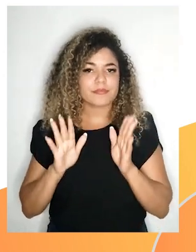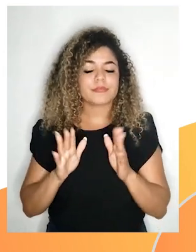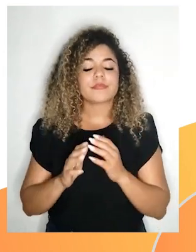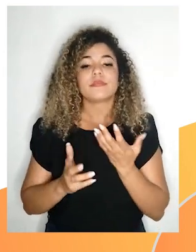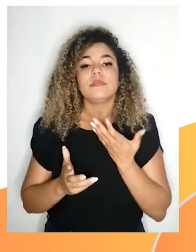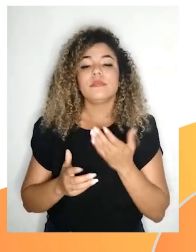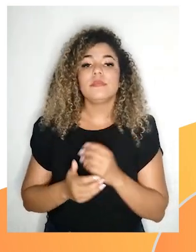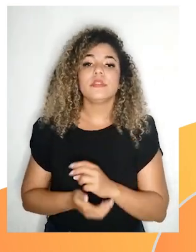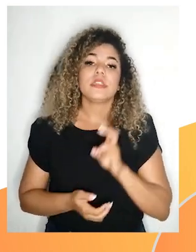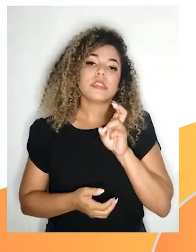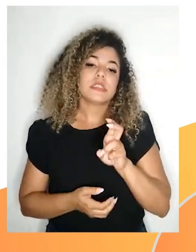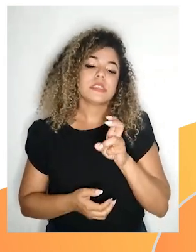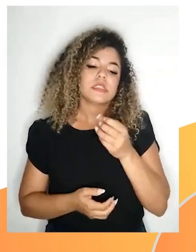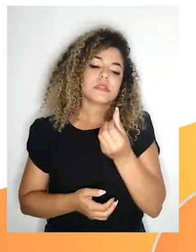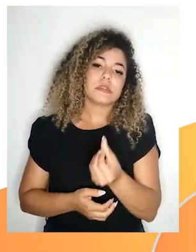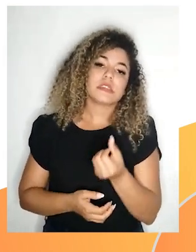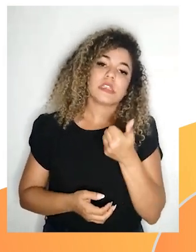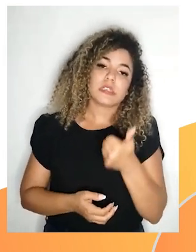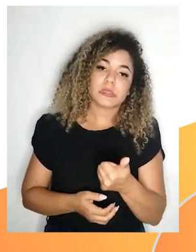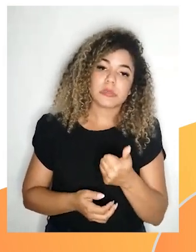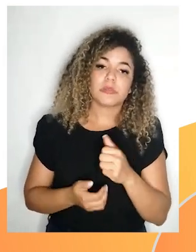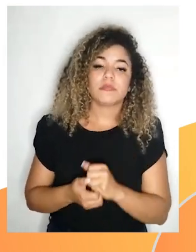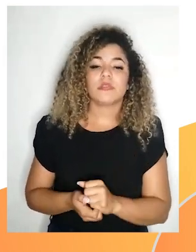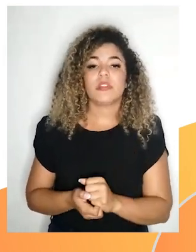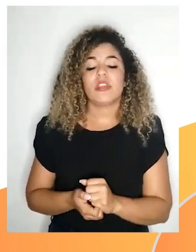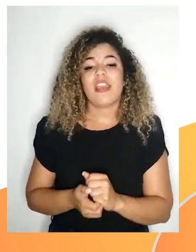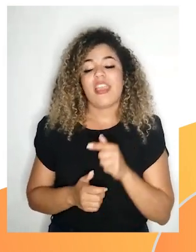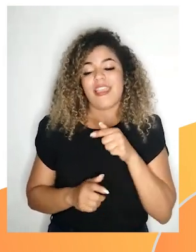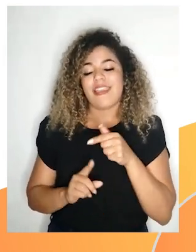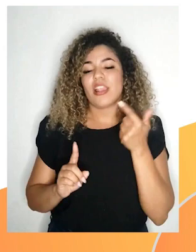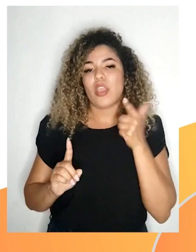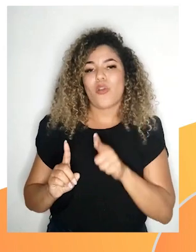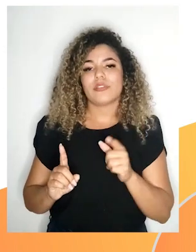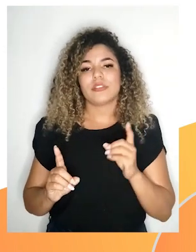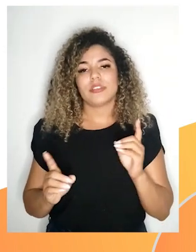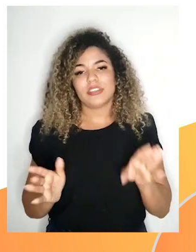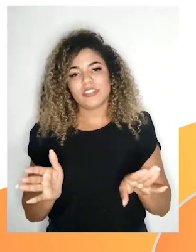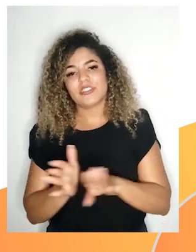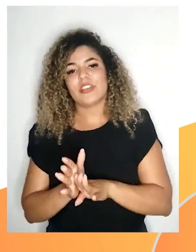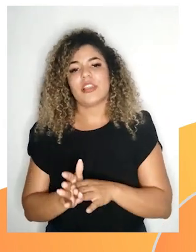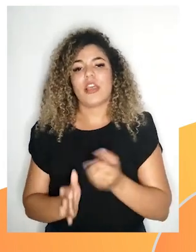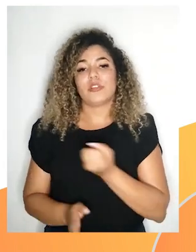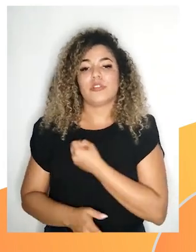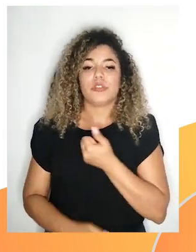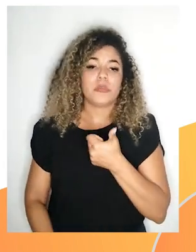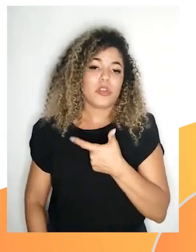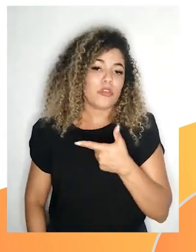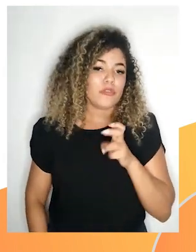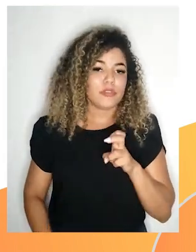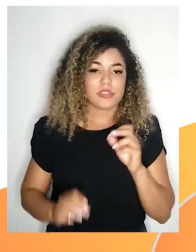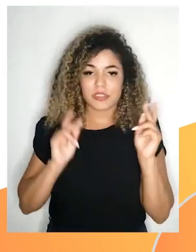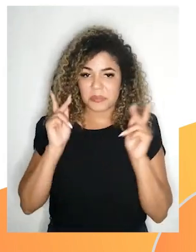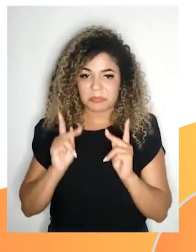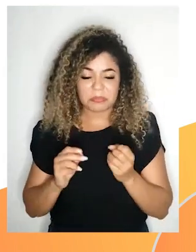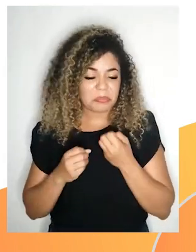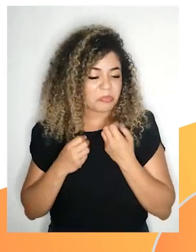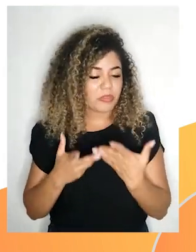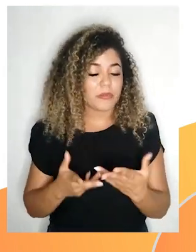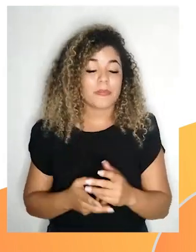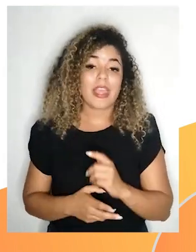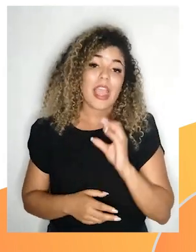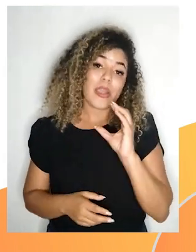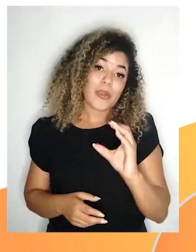quer, 5, 5, 6 e 1, vai fazer o jogador chegar na casa 25 tranquilamente. Vamos ver aqui o item